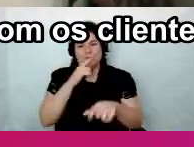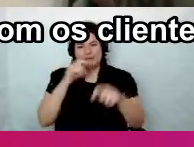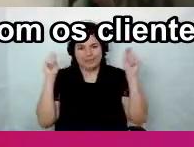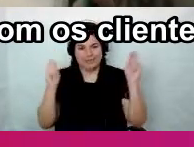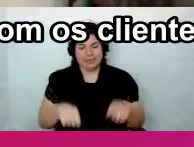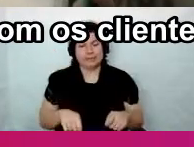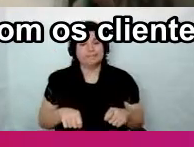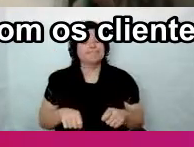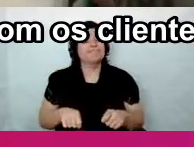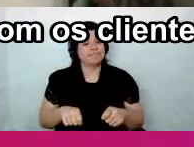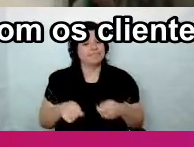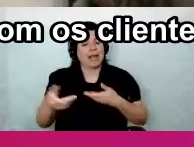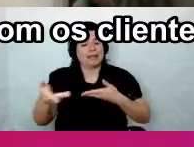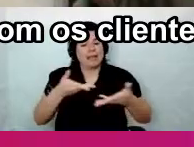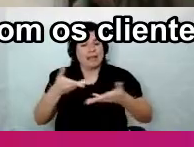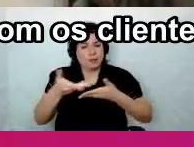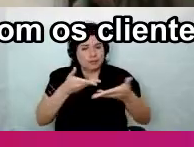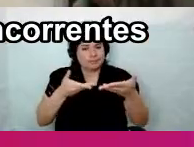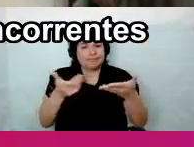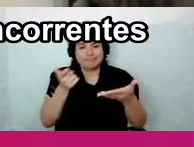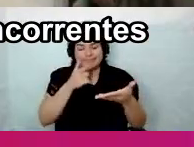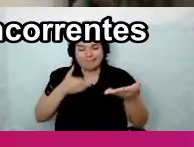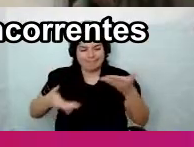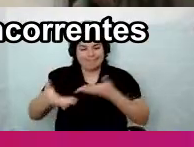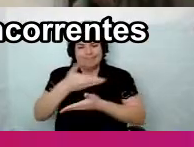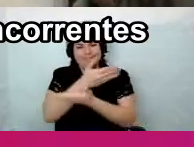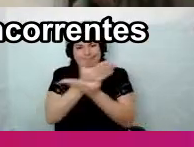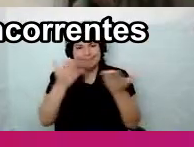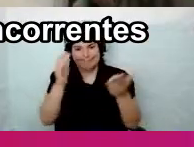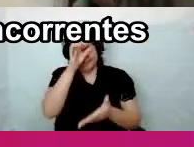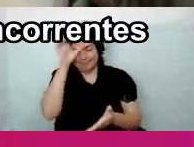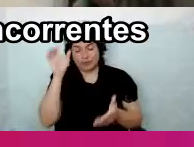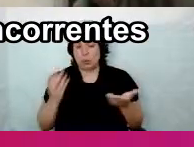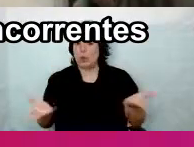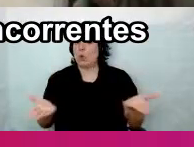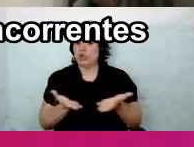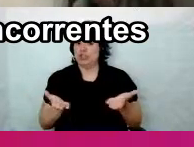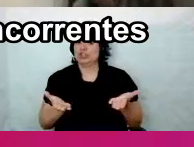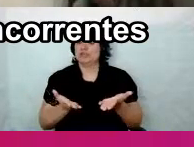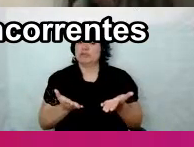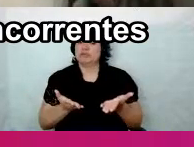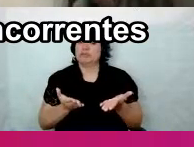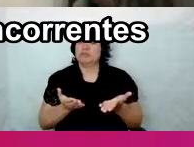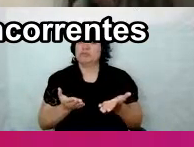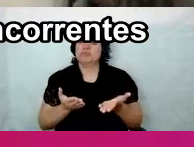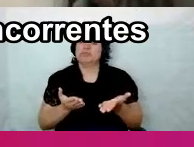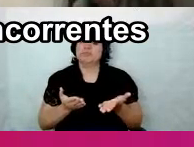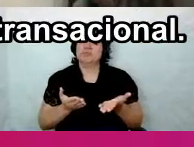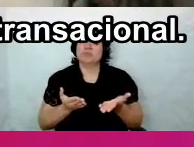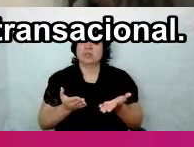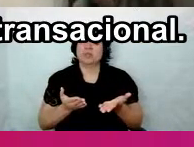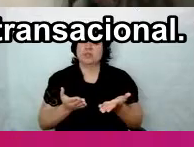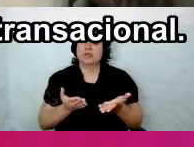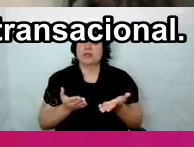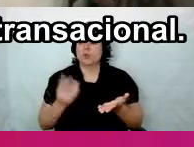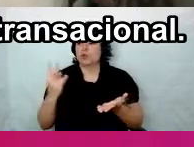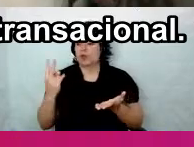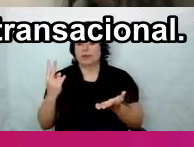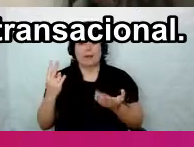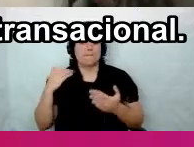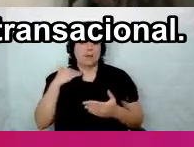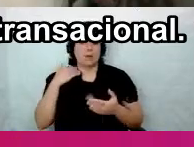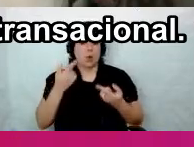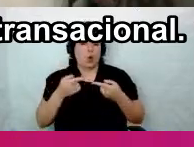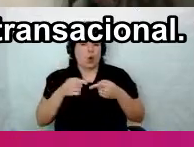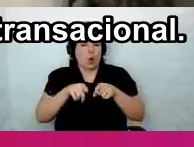maneira transacional, interagir com os clientes. Coisa que hoje até poucos dos concorrentes ainda têm